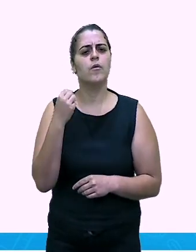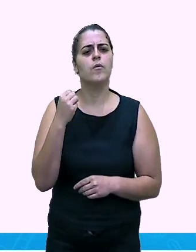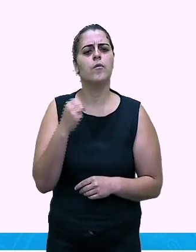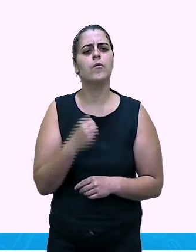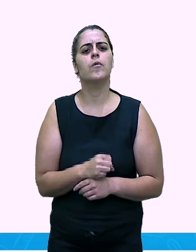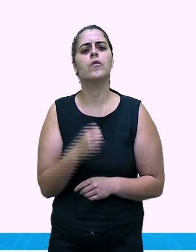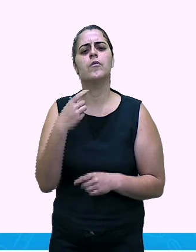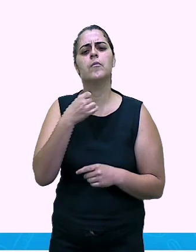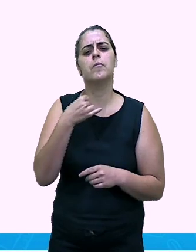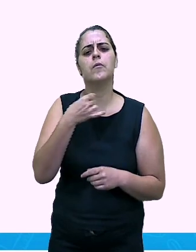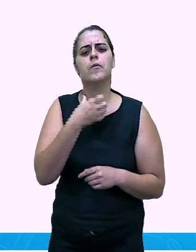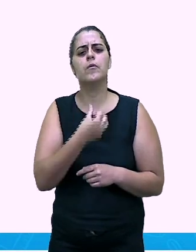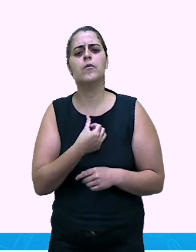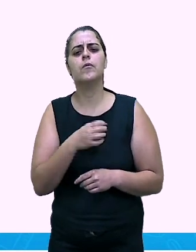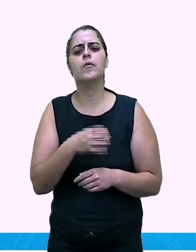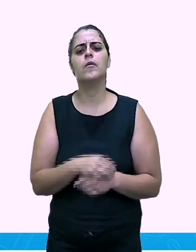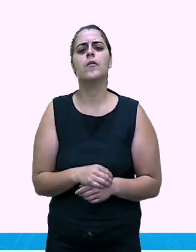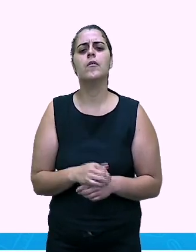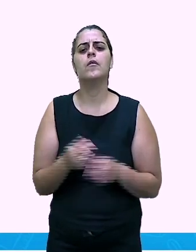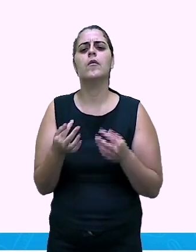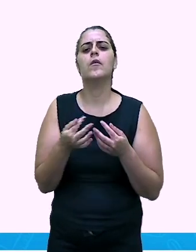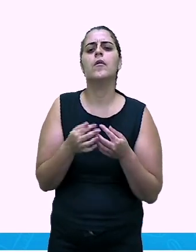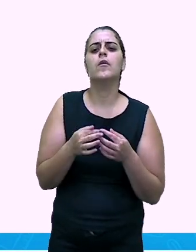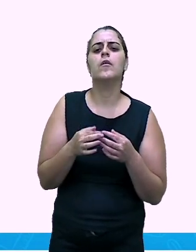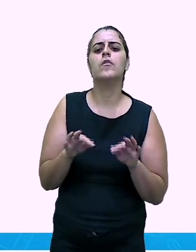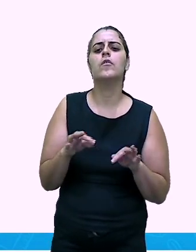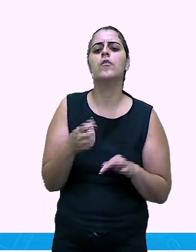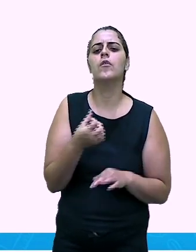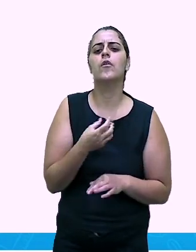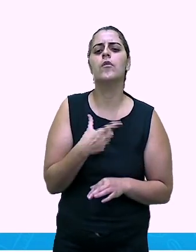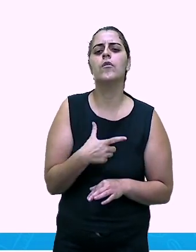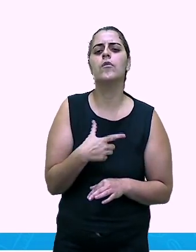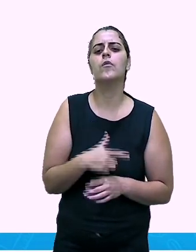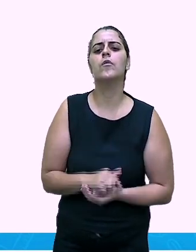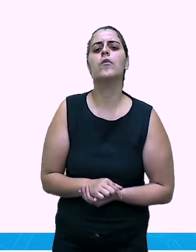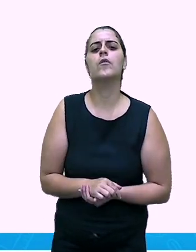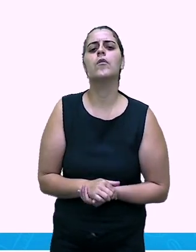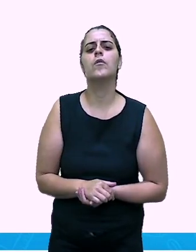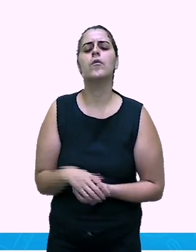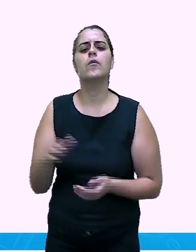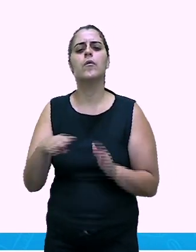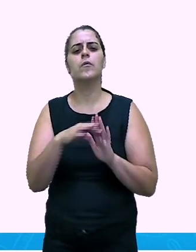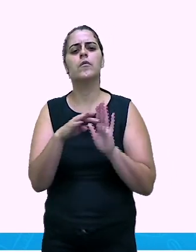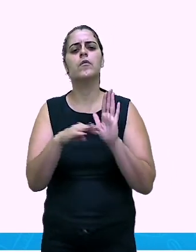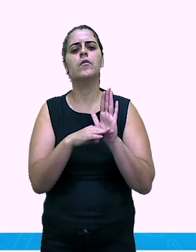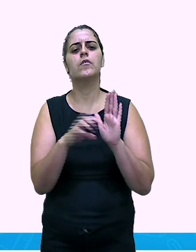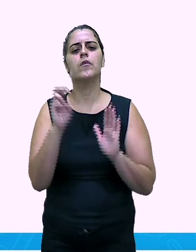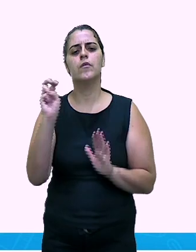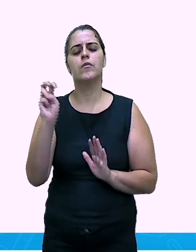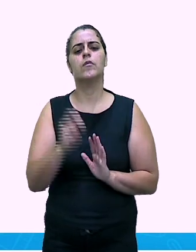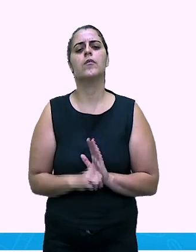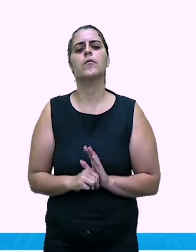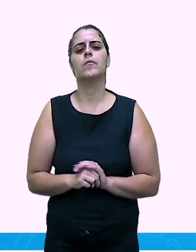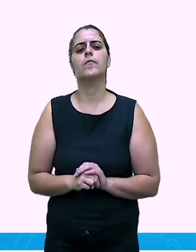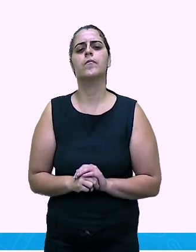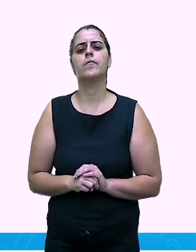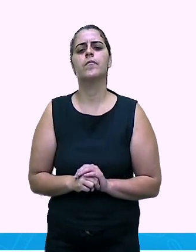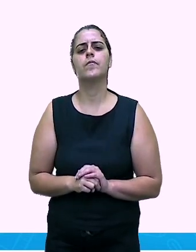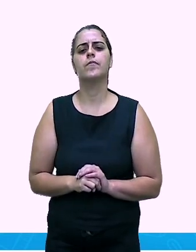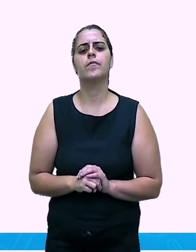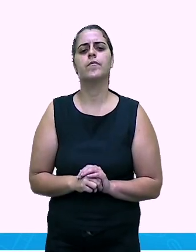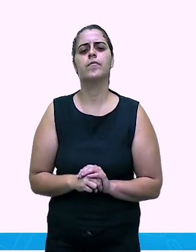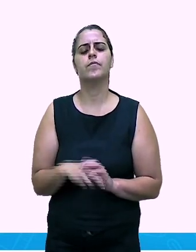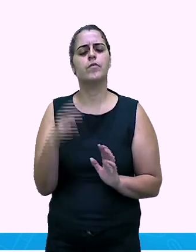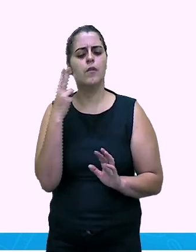menos 6, nós temos aqui 2. Agora vamos fazer o seguinte, descer o número 5.